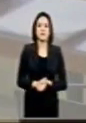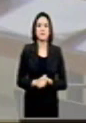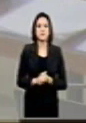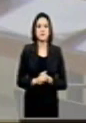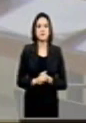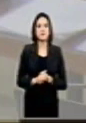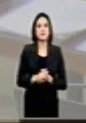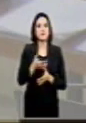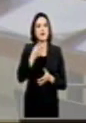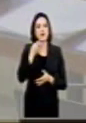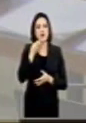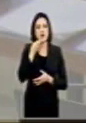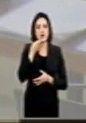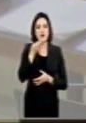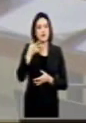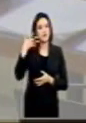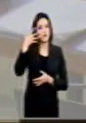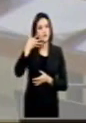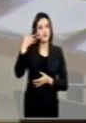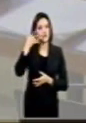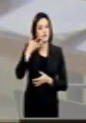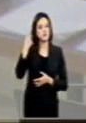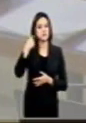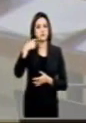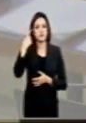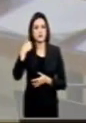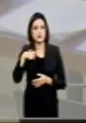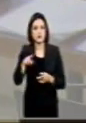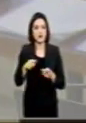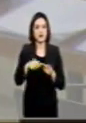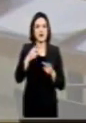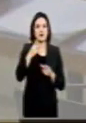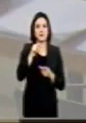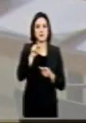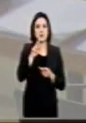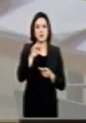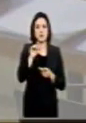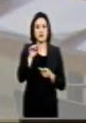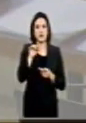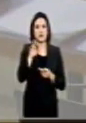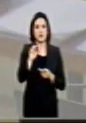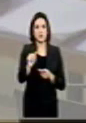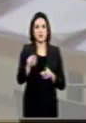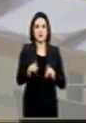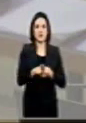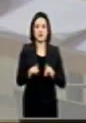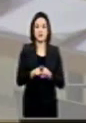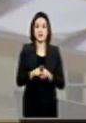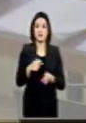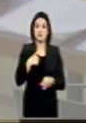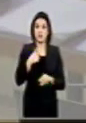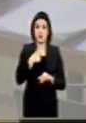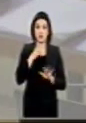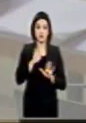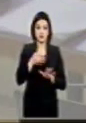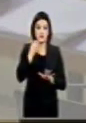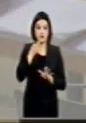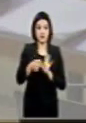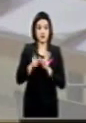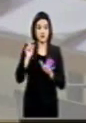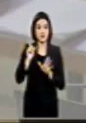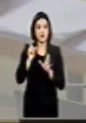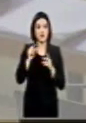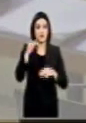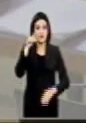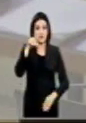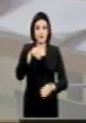advogados, advogada, da senhora Procuradora-Geral da República. E como acabo de dizer, senhor presidente, o voto é conjunto